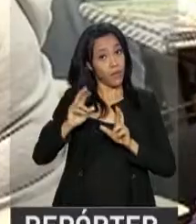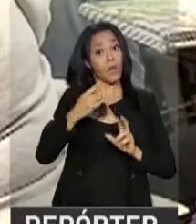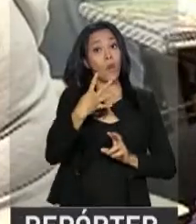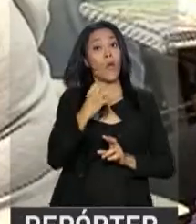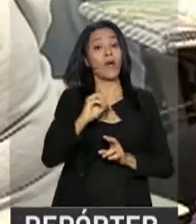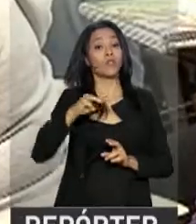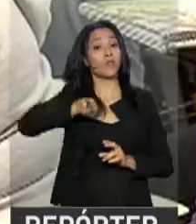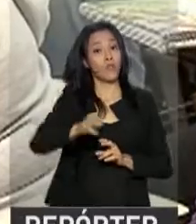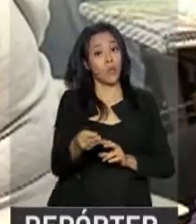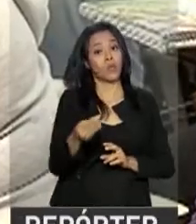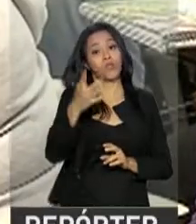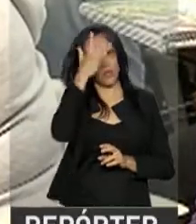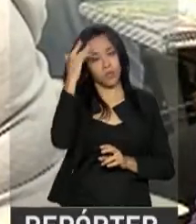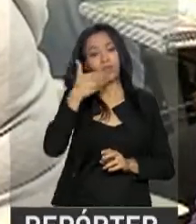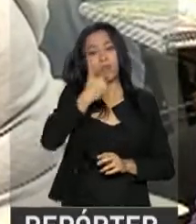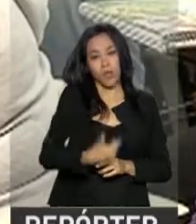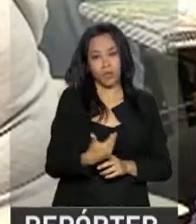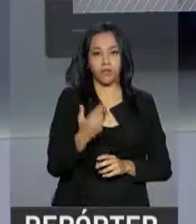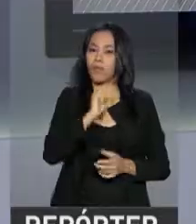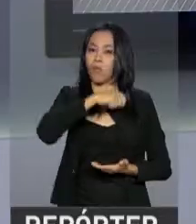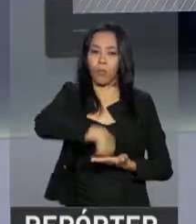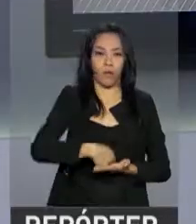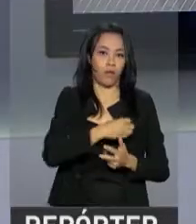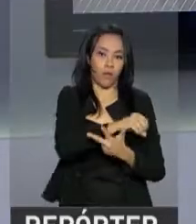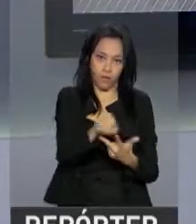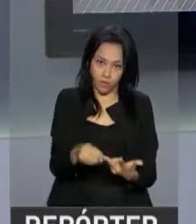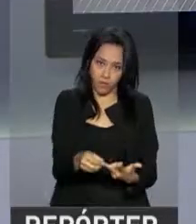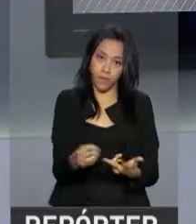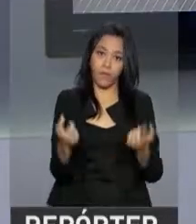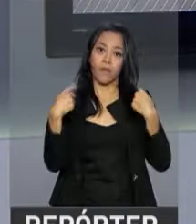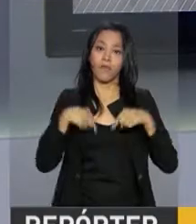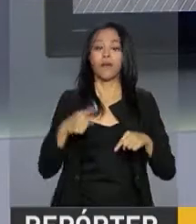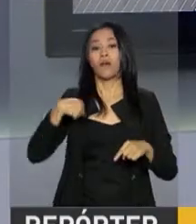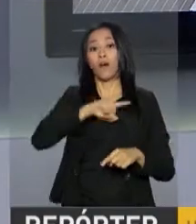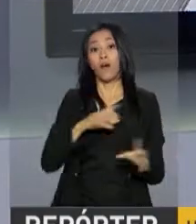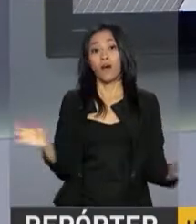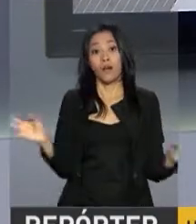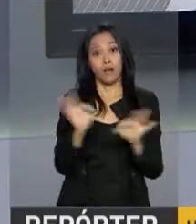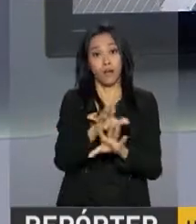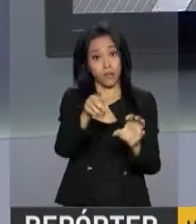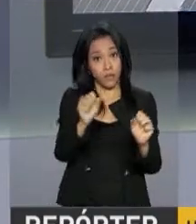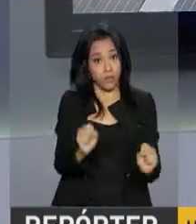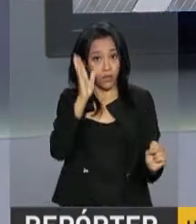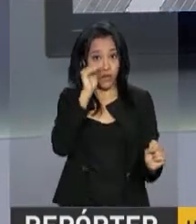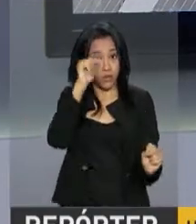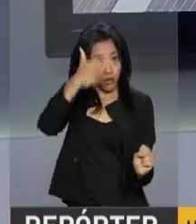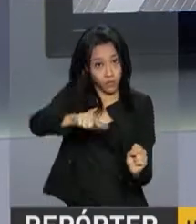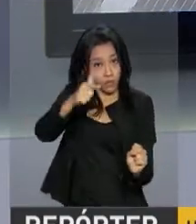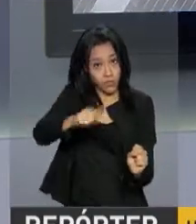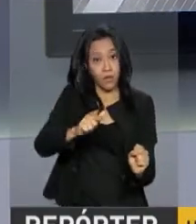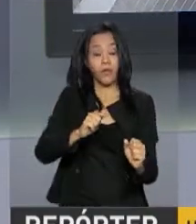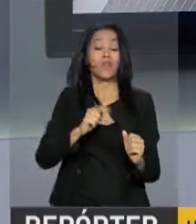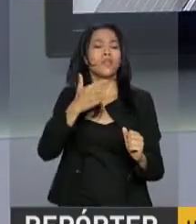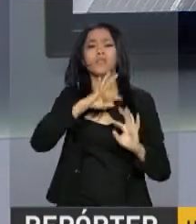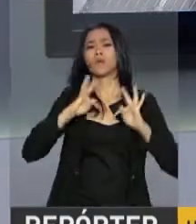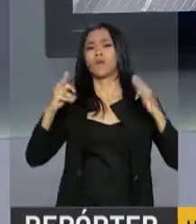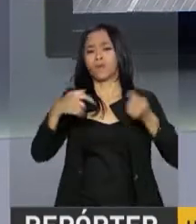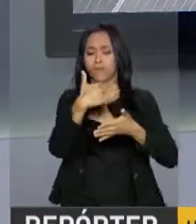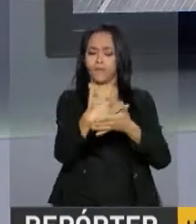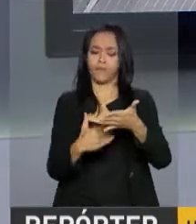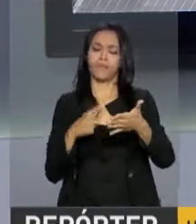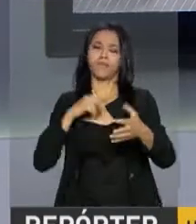peçam a isenção da taxa nós ficamos por aqui você pode rever as reportagens no youtube e toda a nossa programação